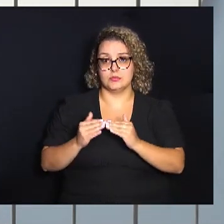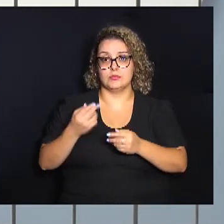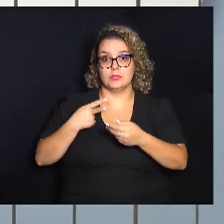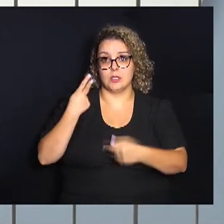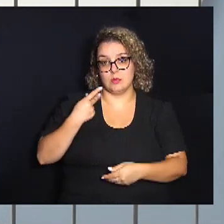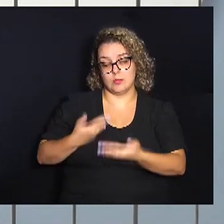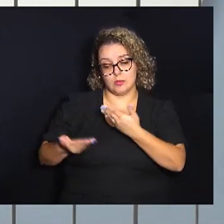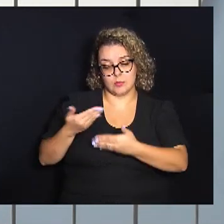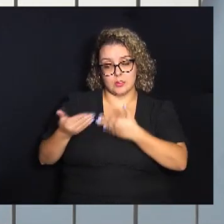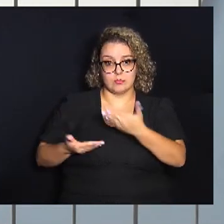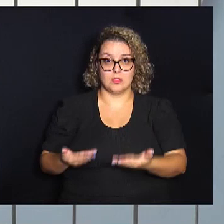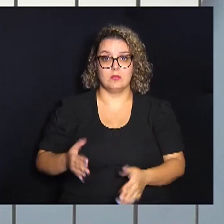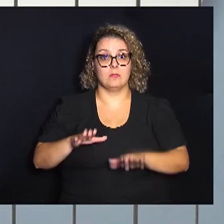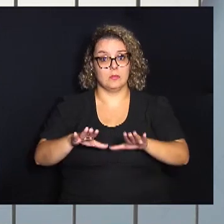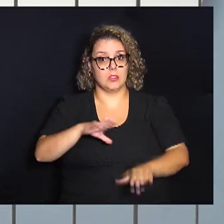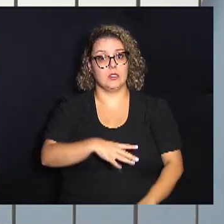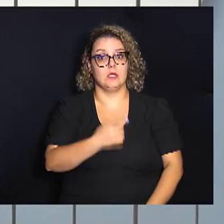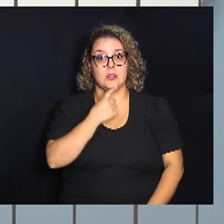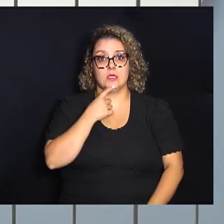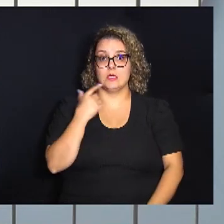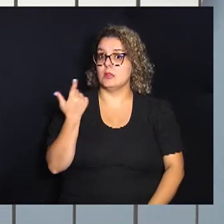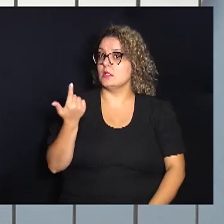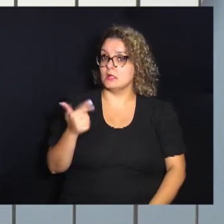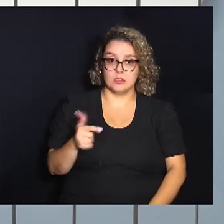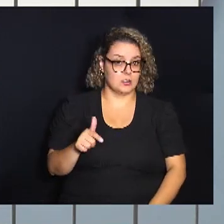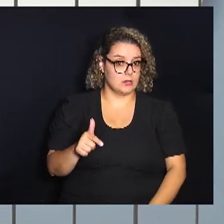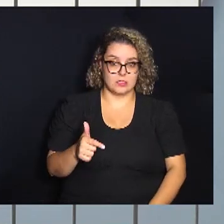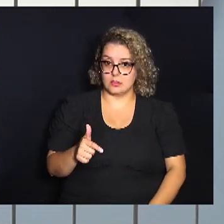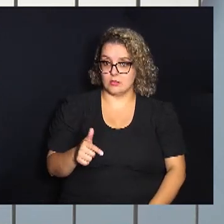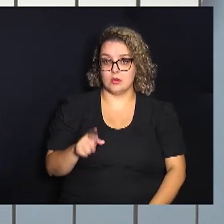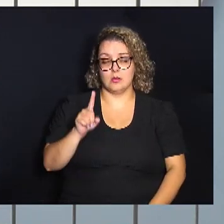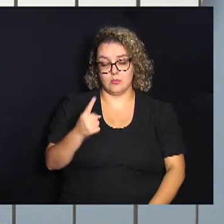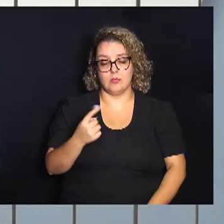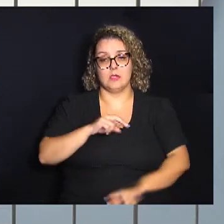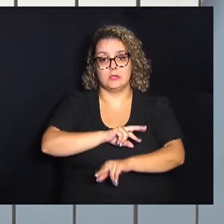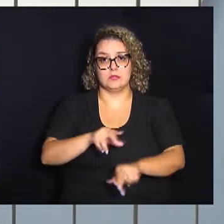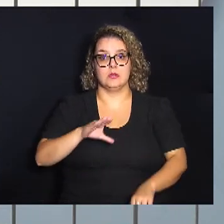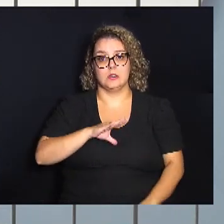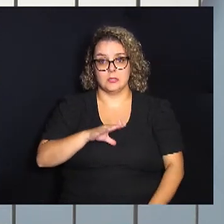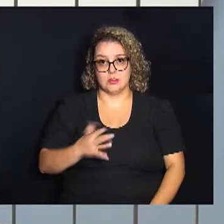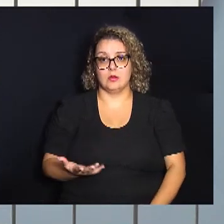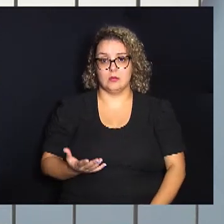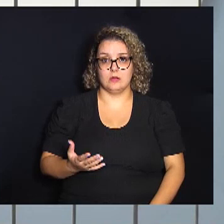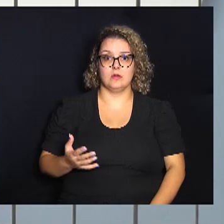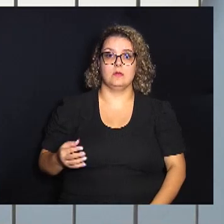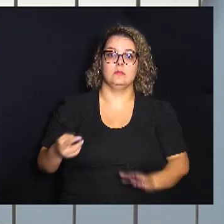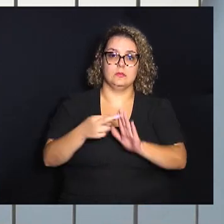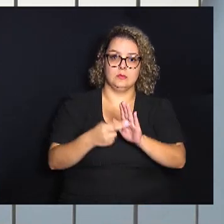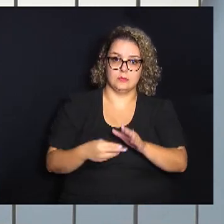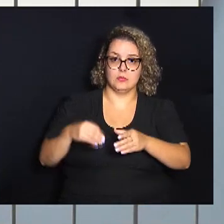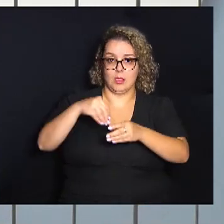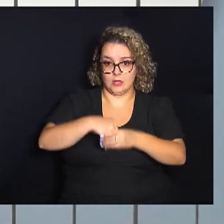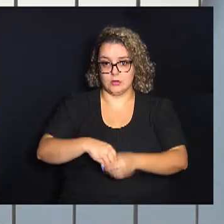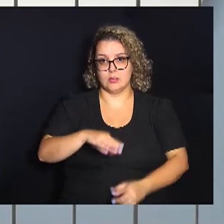disso, mas que Campinas não é ainda uma das cidades que está nesse rol dos outros